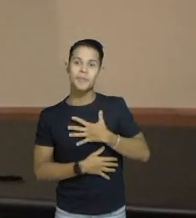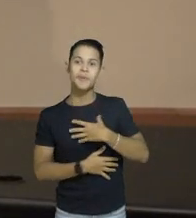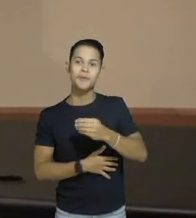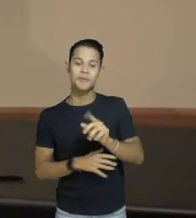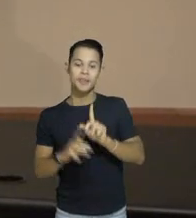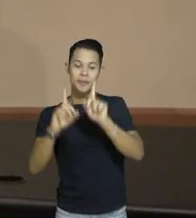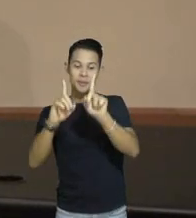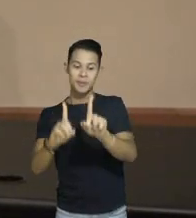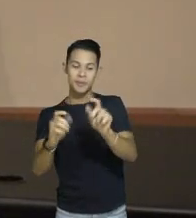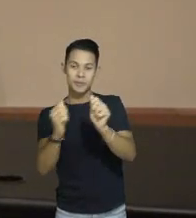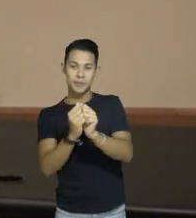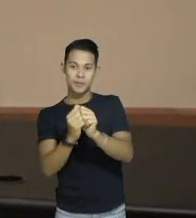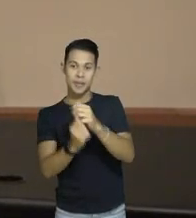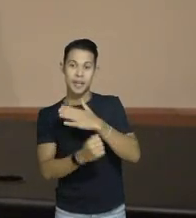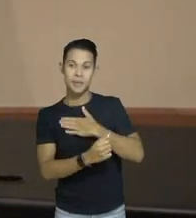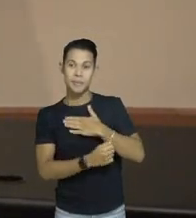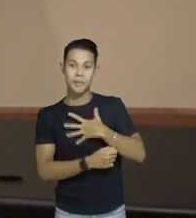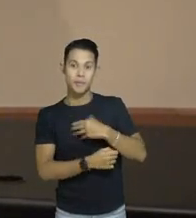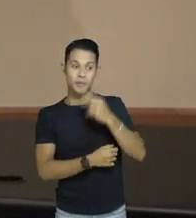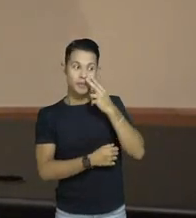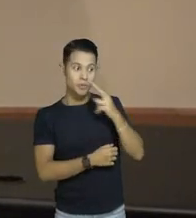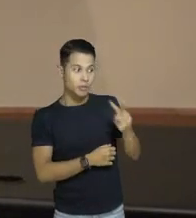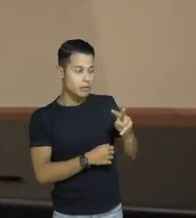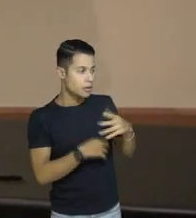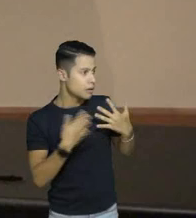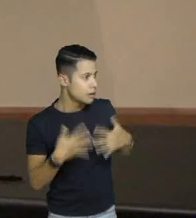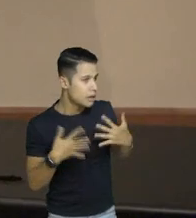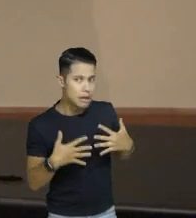Ele olhou para ela com cara de pânico.